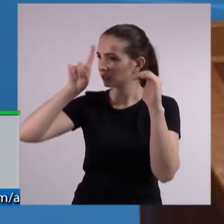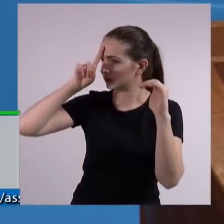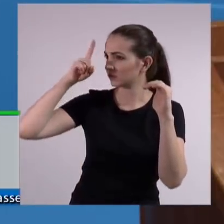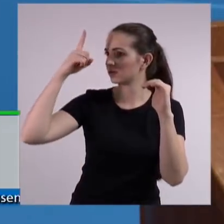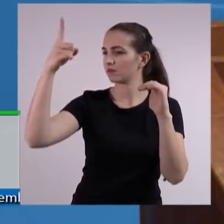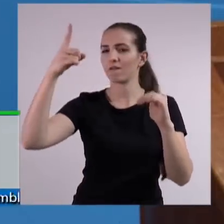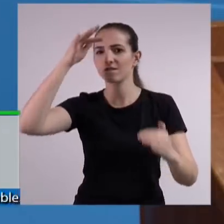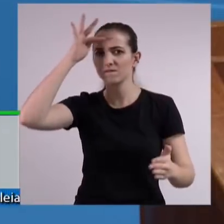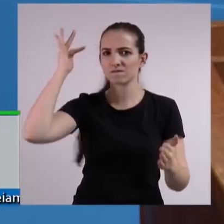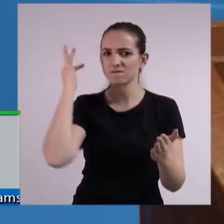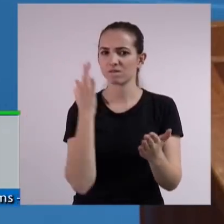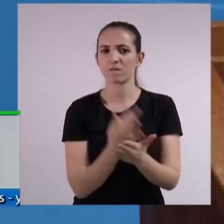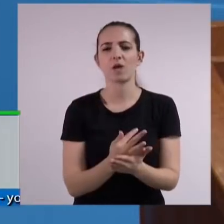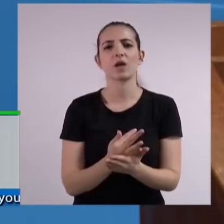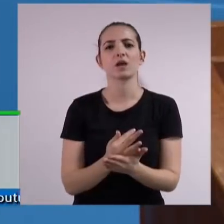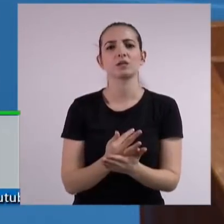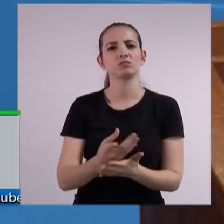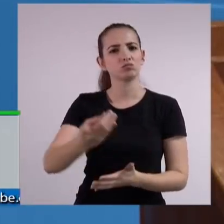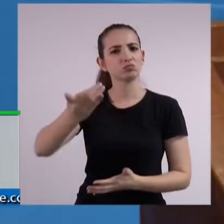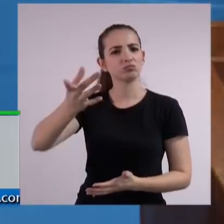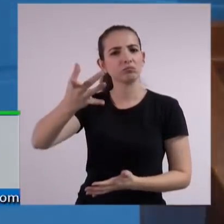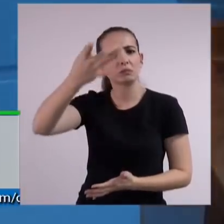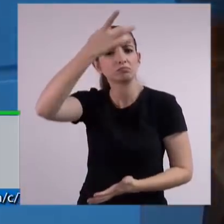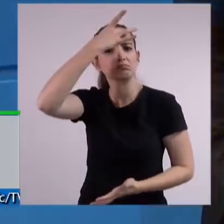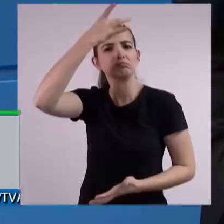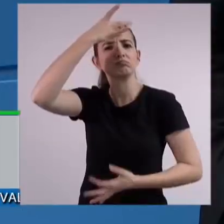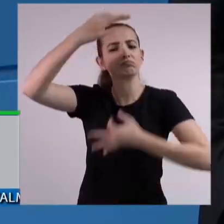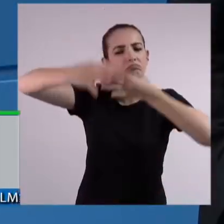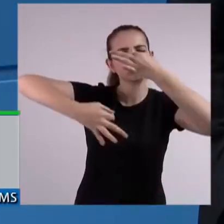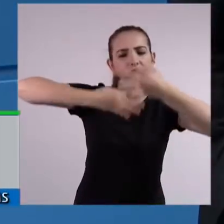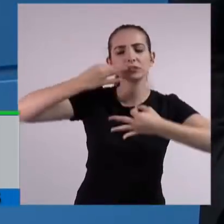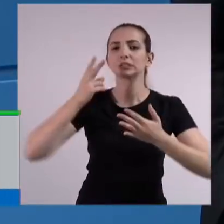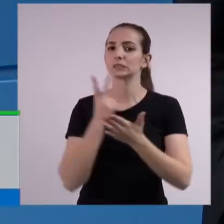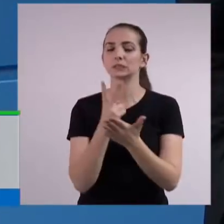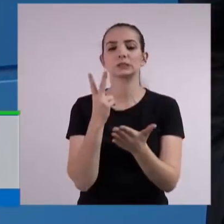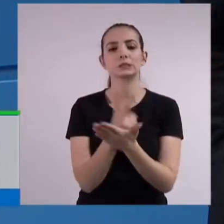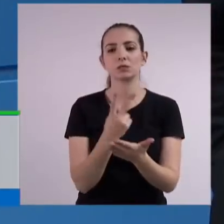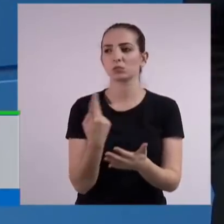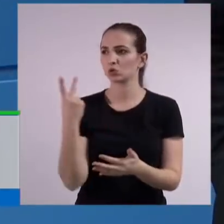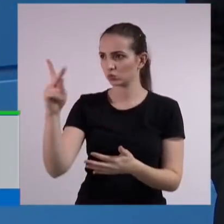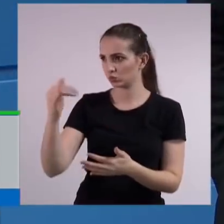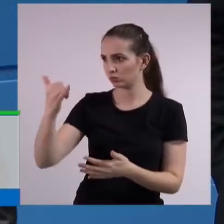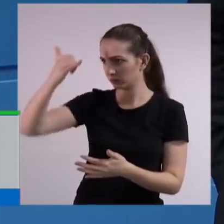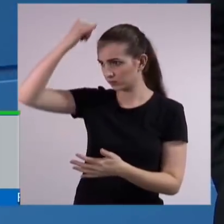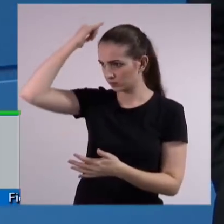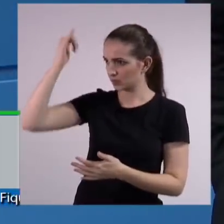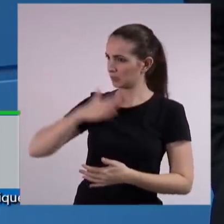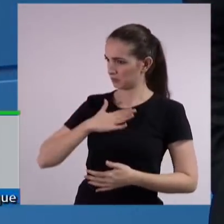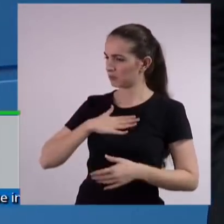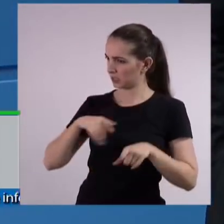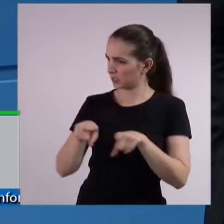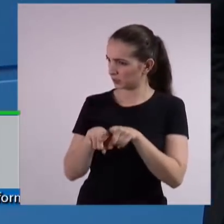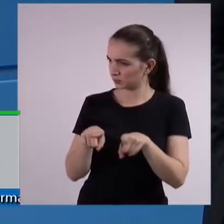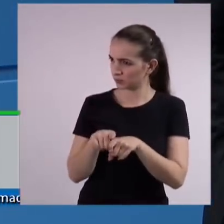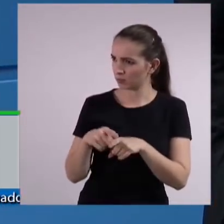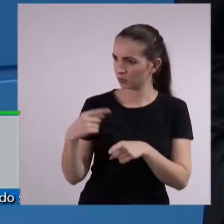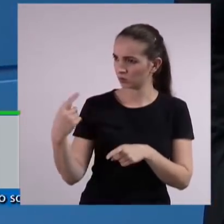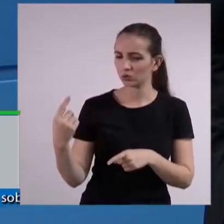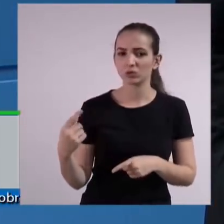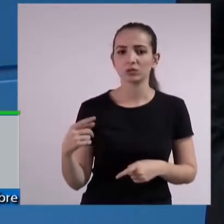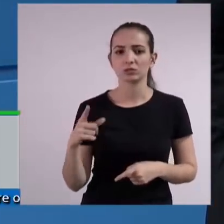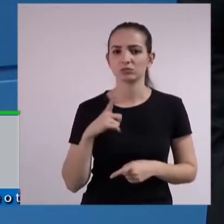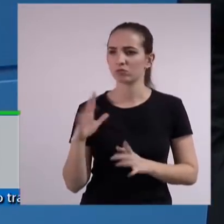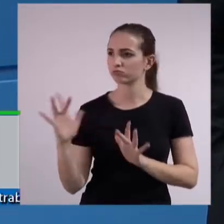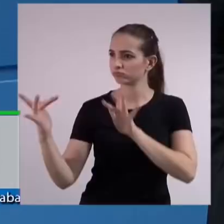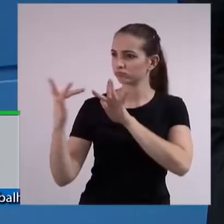pela lealdade aos seus princípios, e jamais terá da sua parte, e muito menos da minha, que faz parte, aliás, nós temos algo